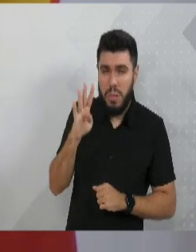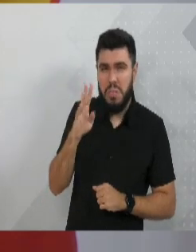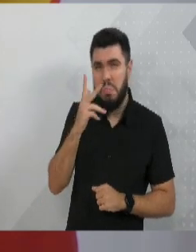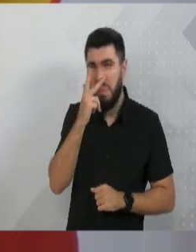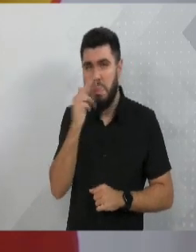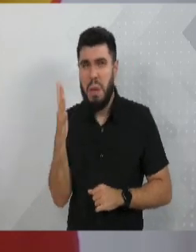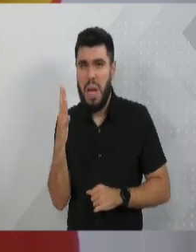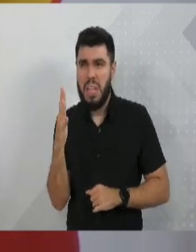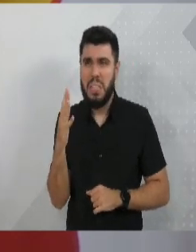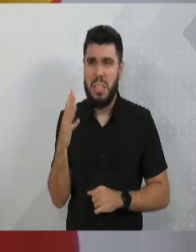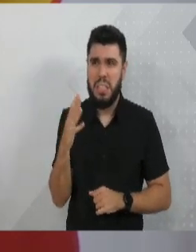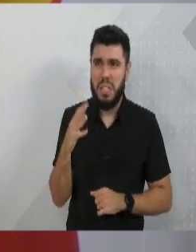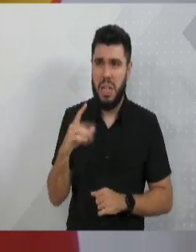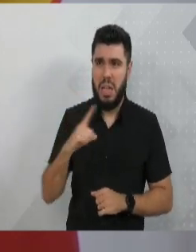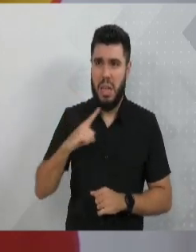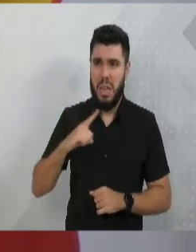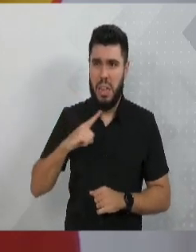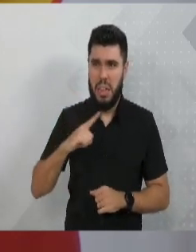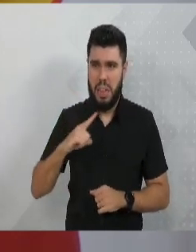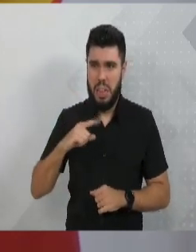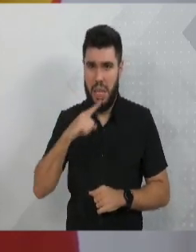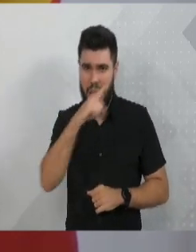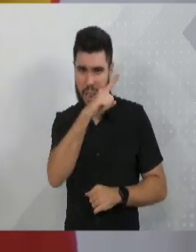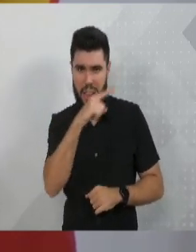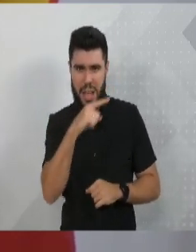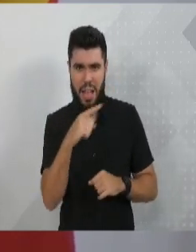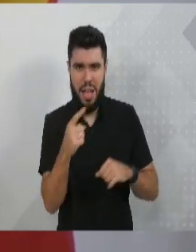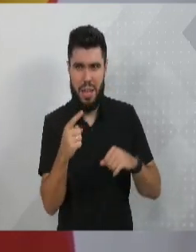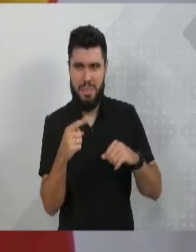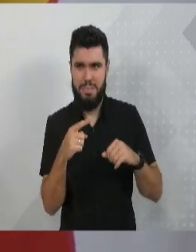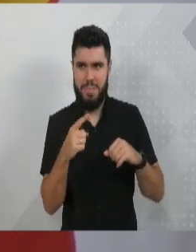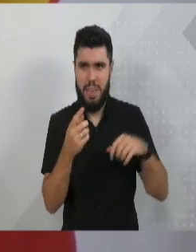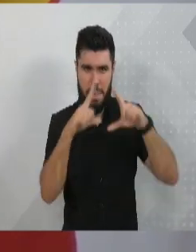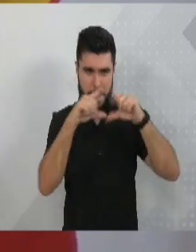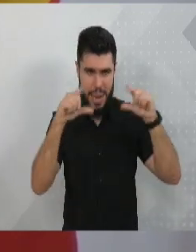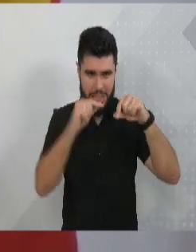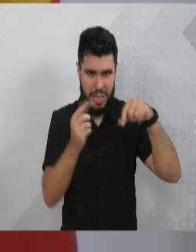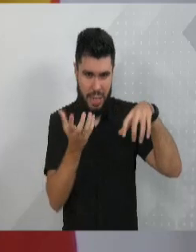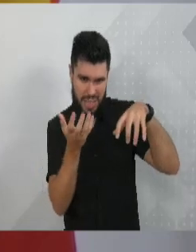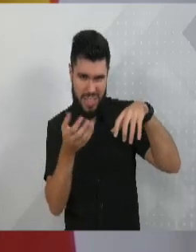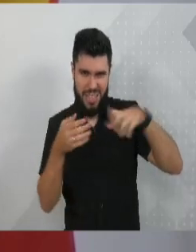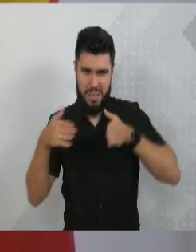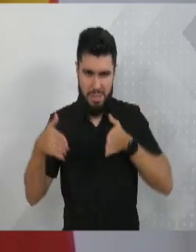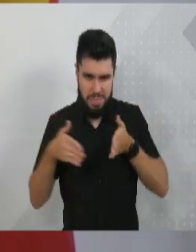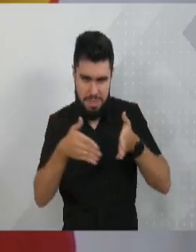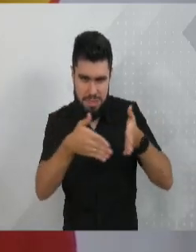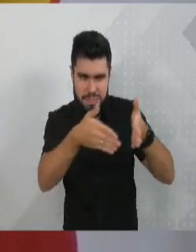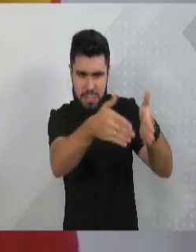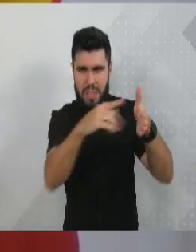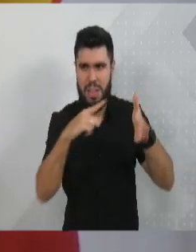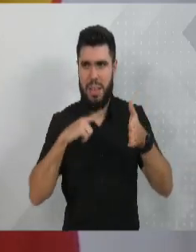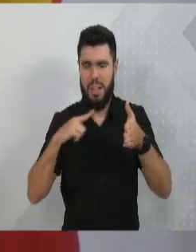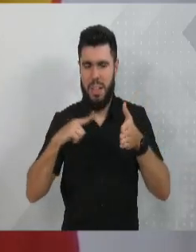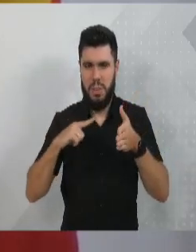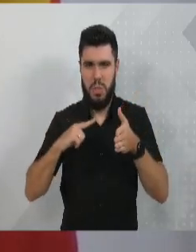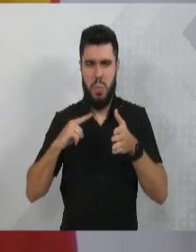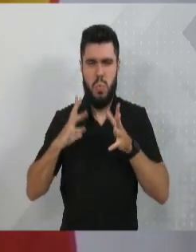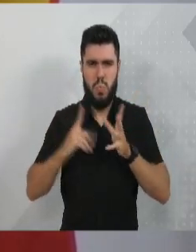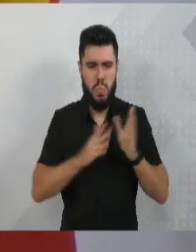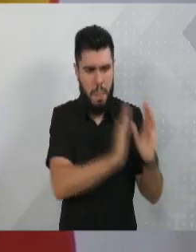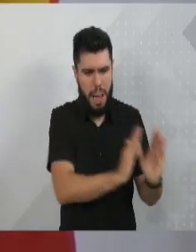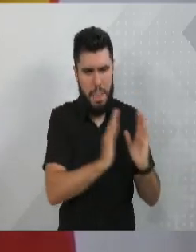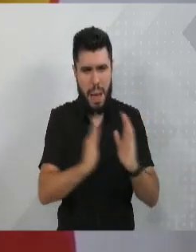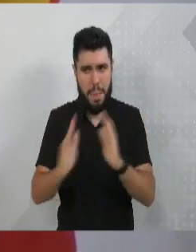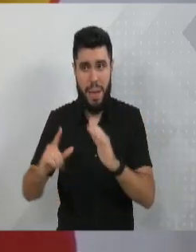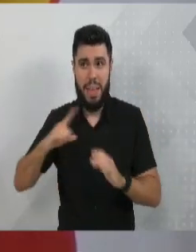de 3 km que é o que leva para andar por baixo de toda Brasília tá desde o anexo 1 3 o 5